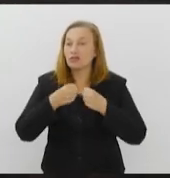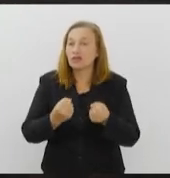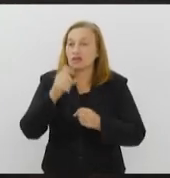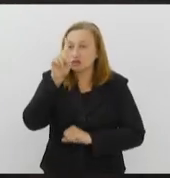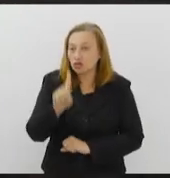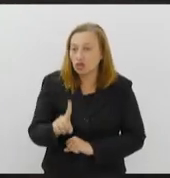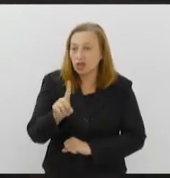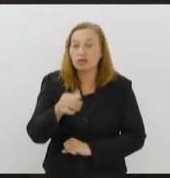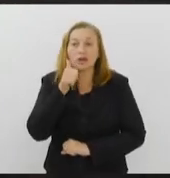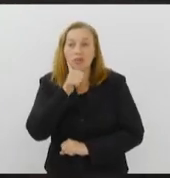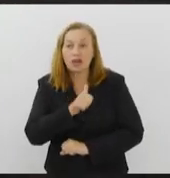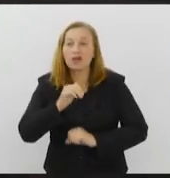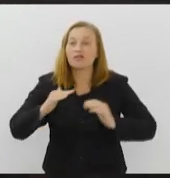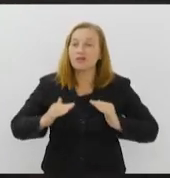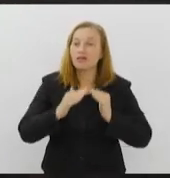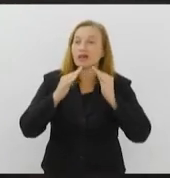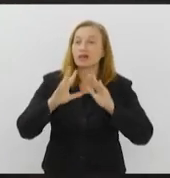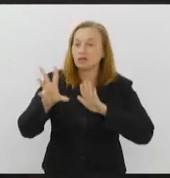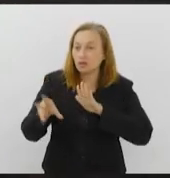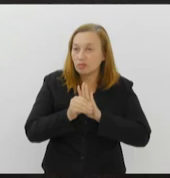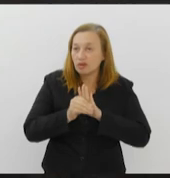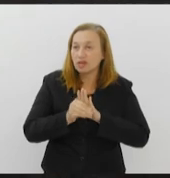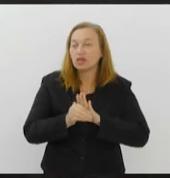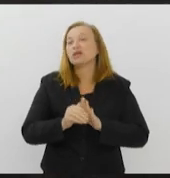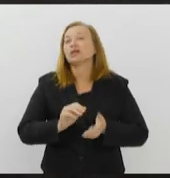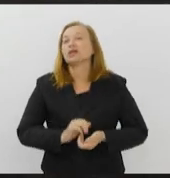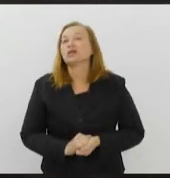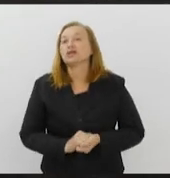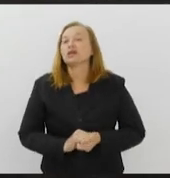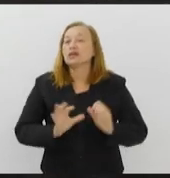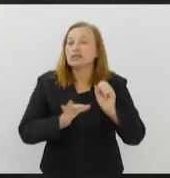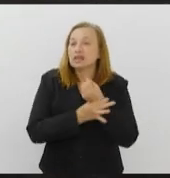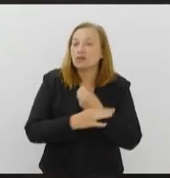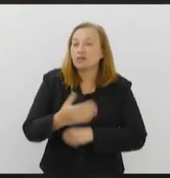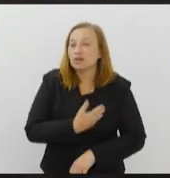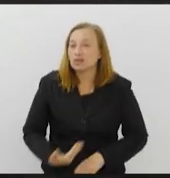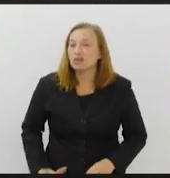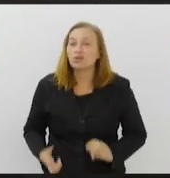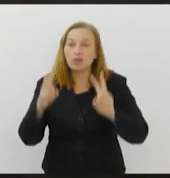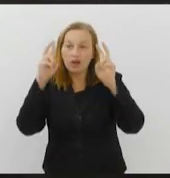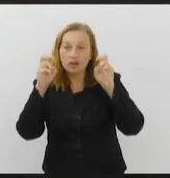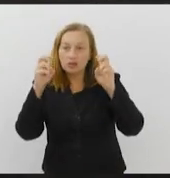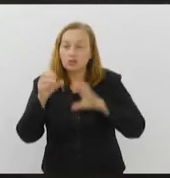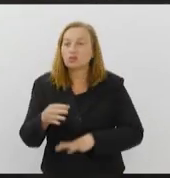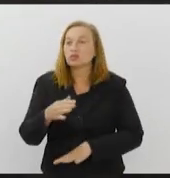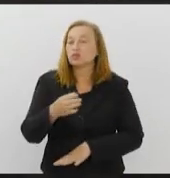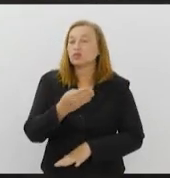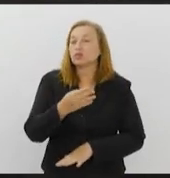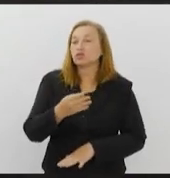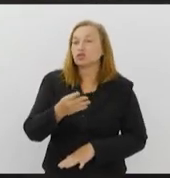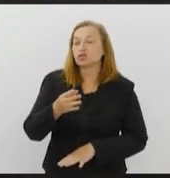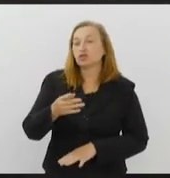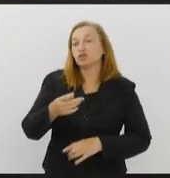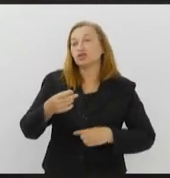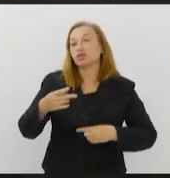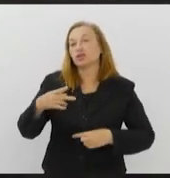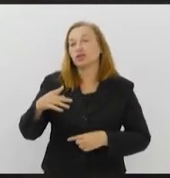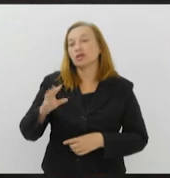direitos da mulher favorável com emendas, e de segurança pública e assunto de polícia favorável com